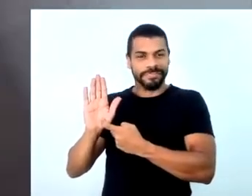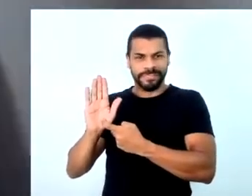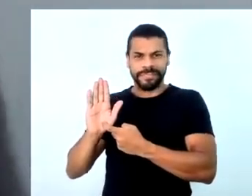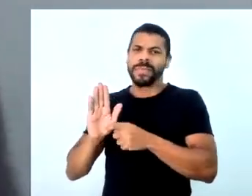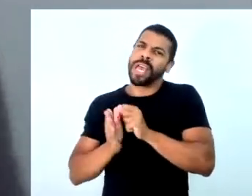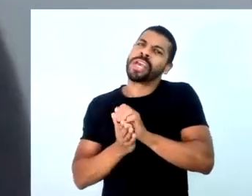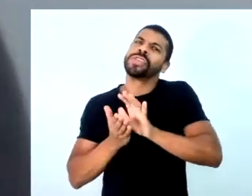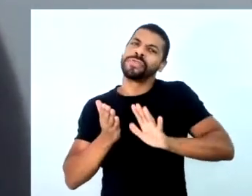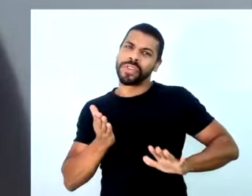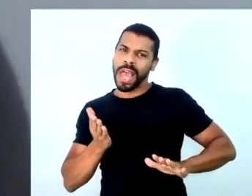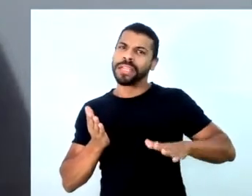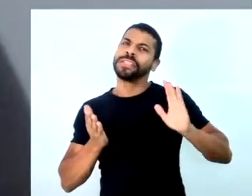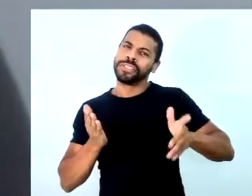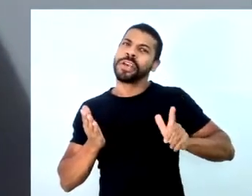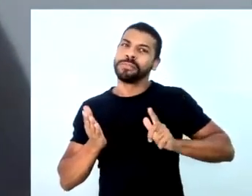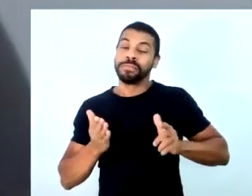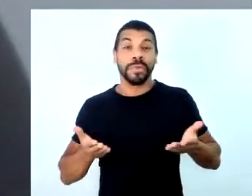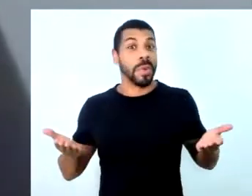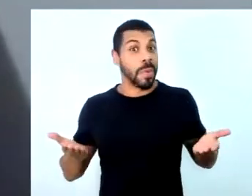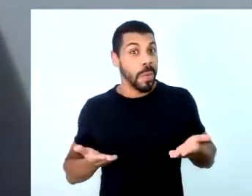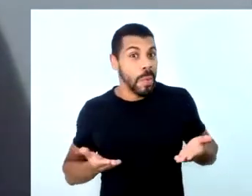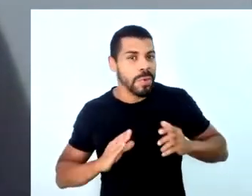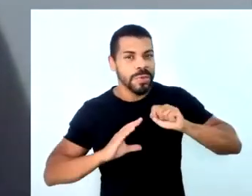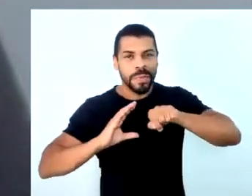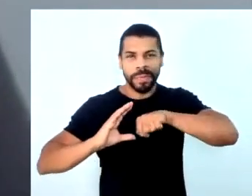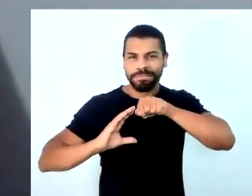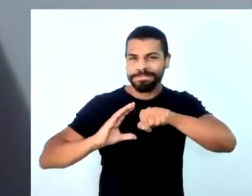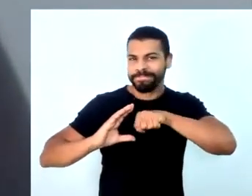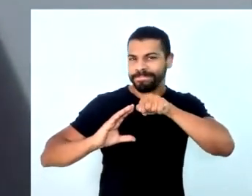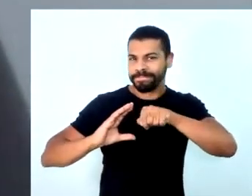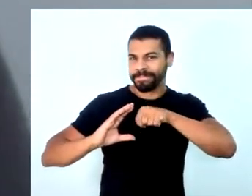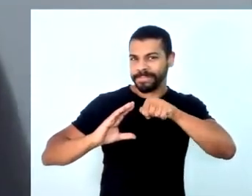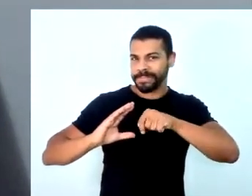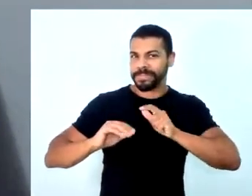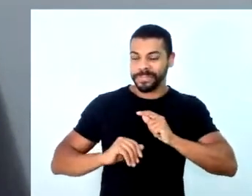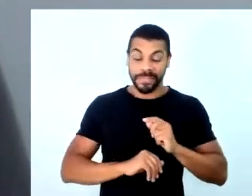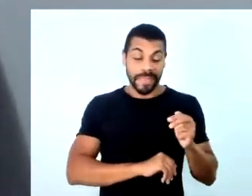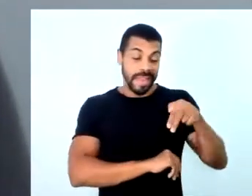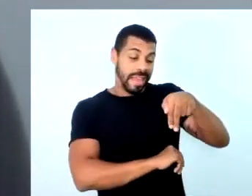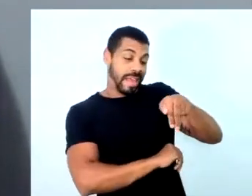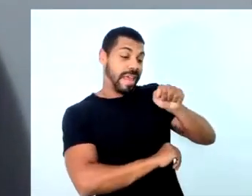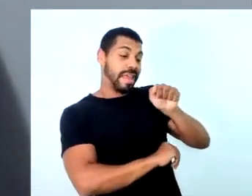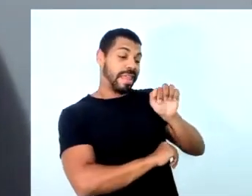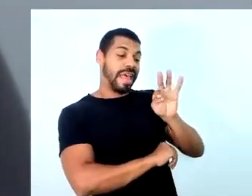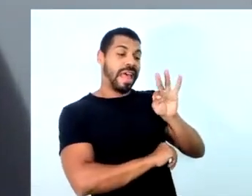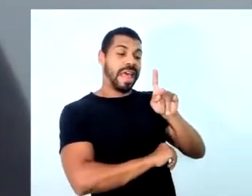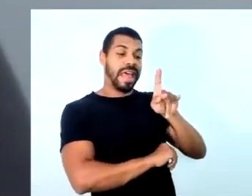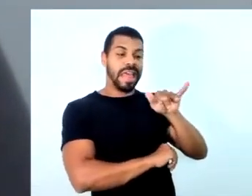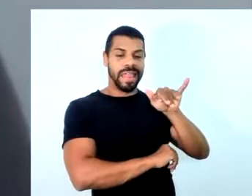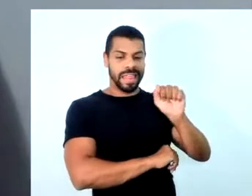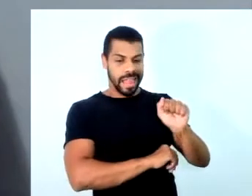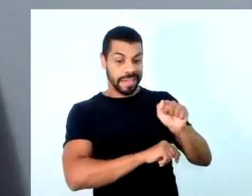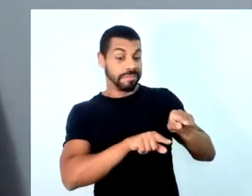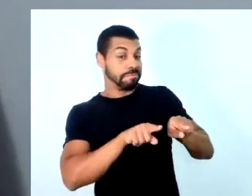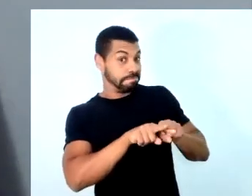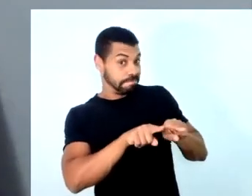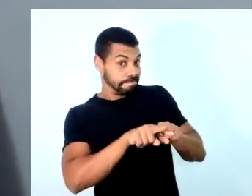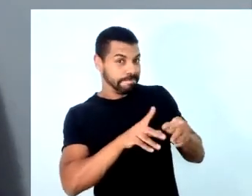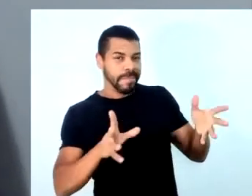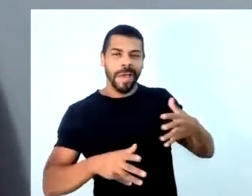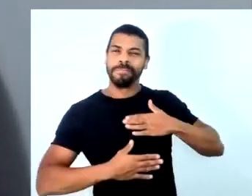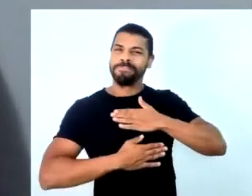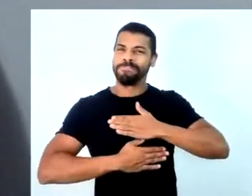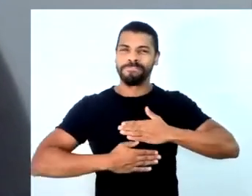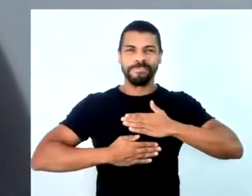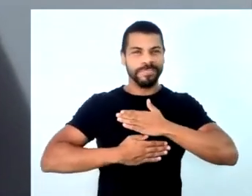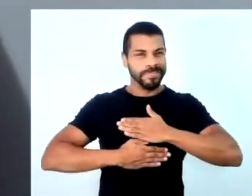outras atividades que a gente já fez. Então, hoje nós temos aqui Natara Ney, prazer enorme ter ela